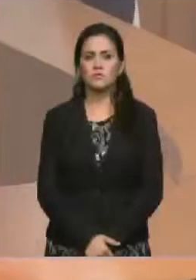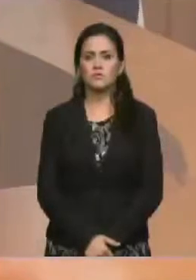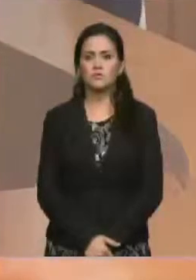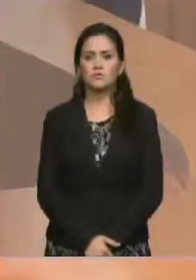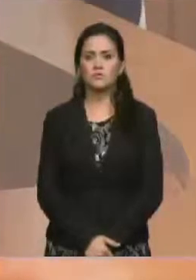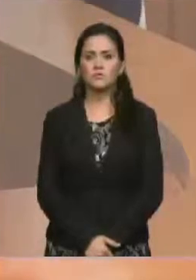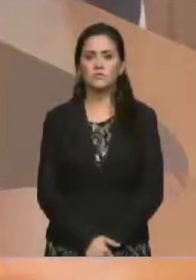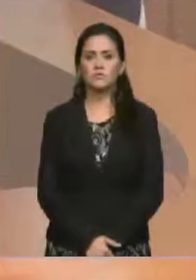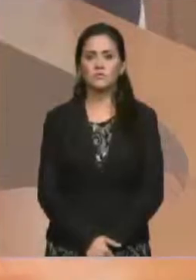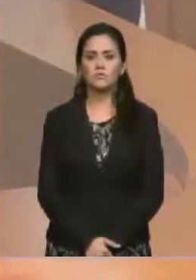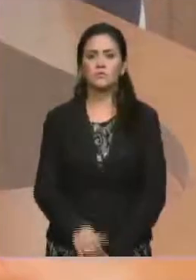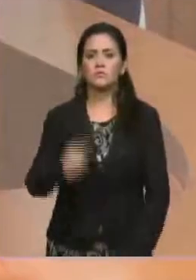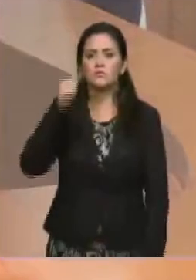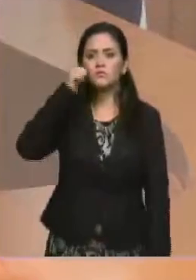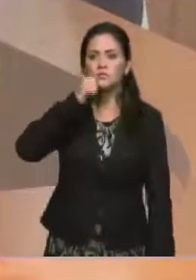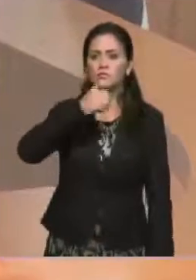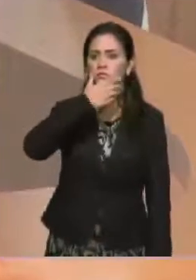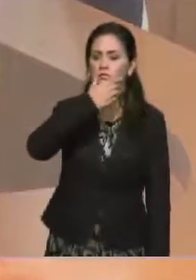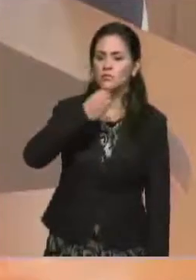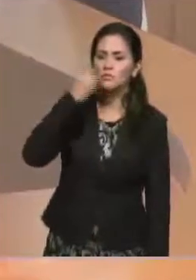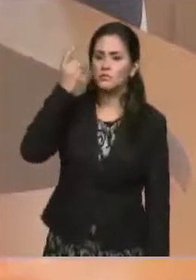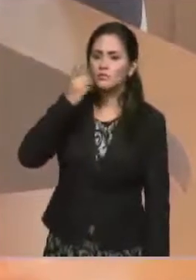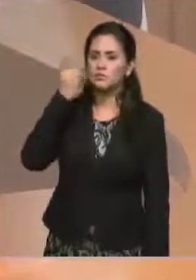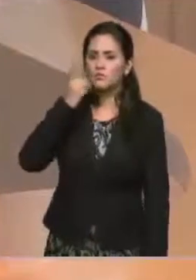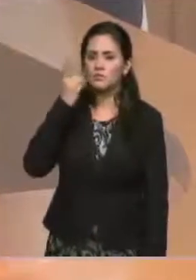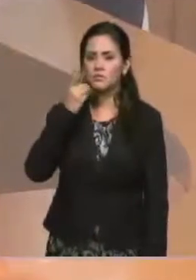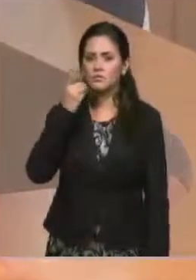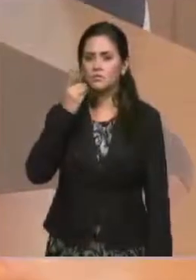Senhores e senhoras deputados, galeria imprensa,